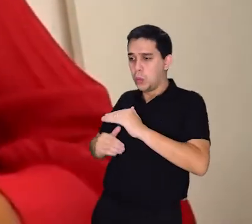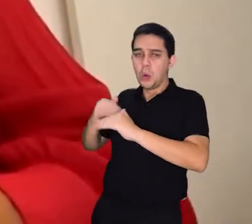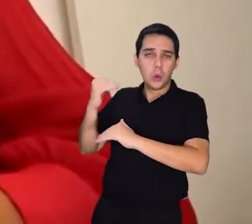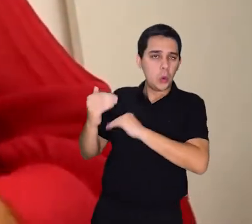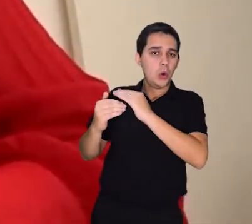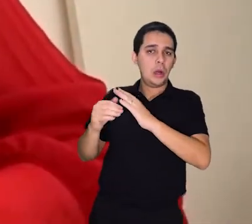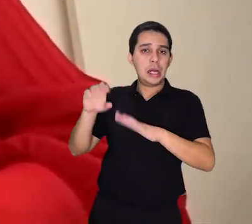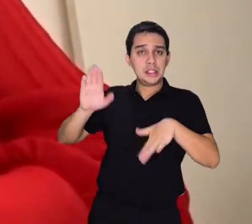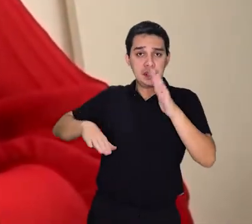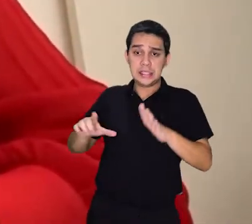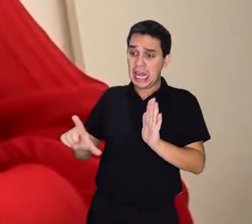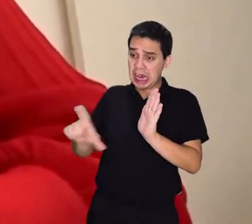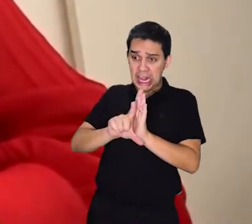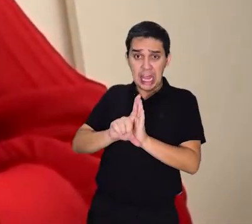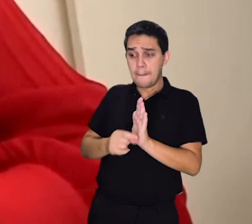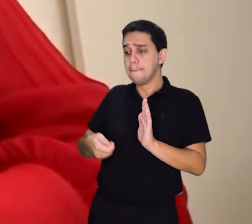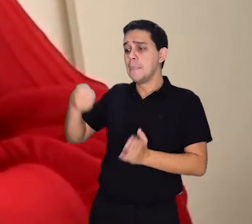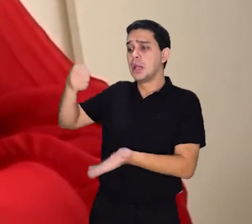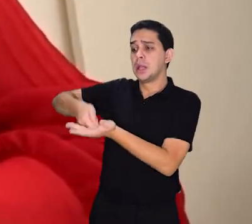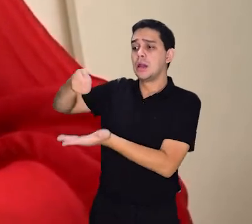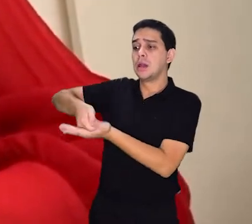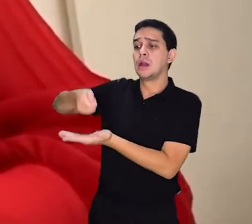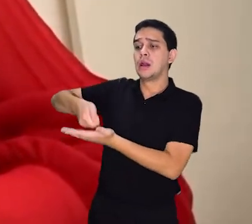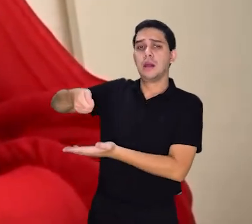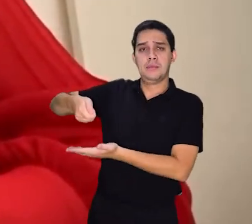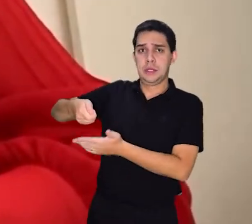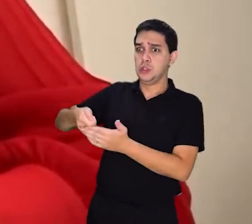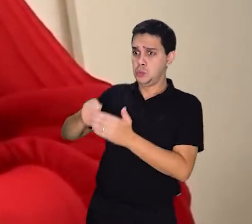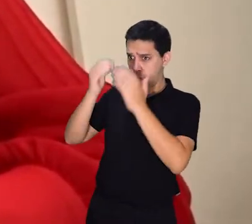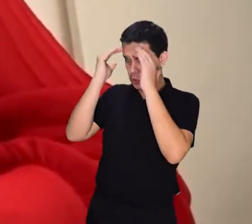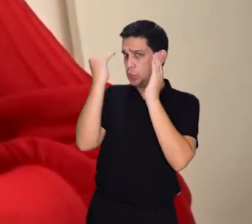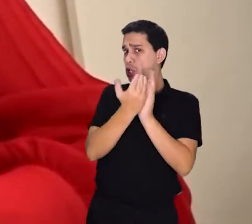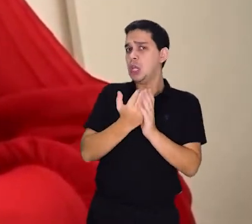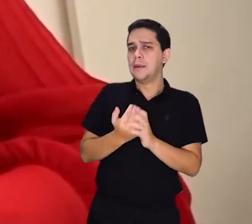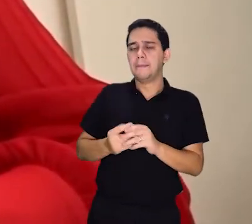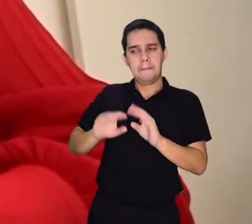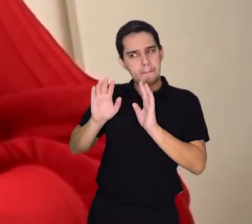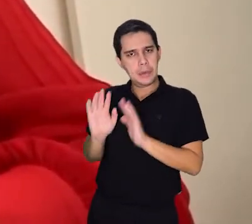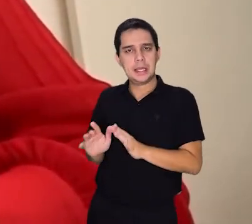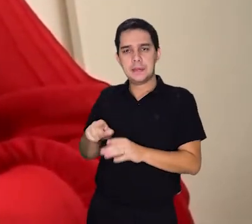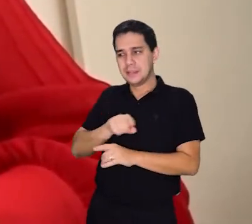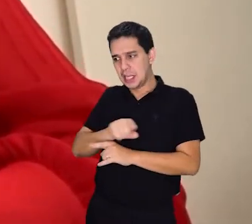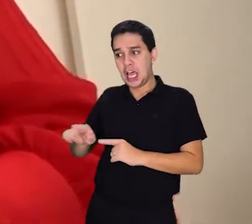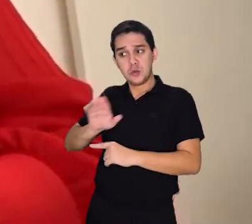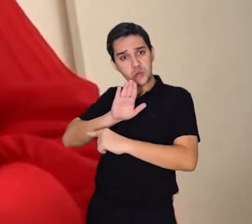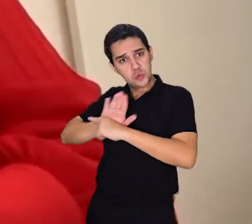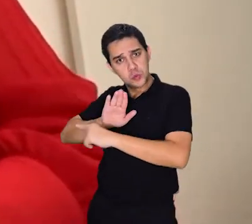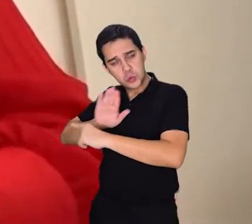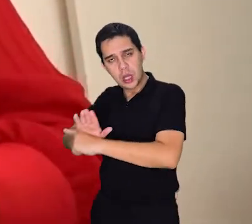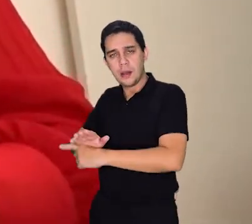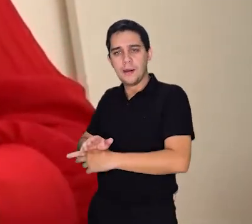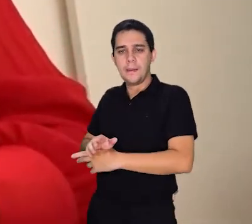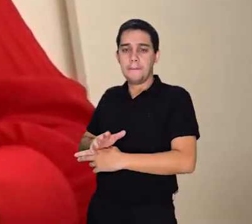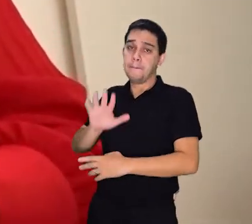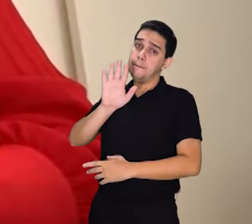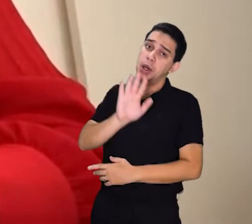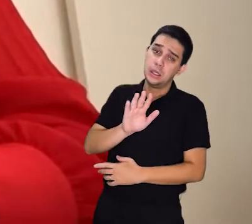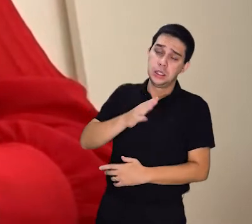da lei para fazer conter, né, contê-los. Mas assim, se a